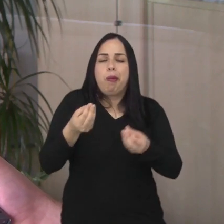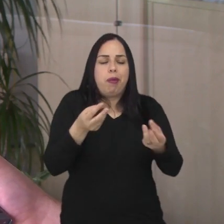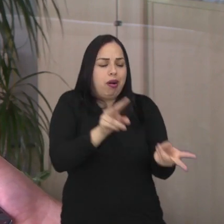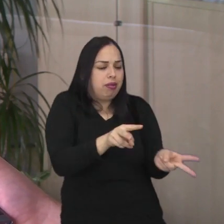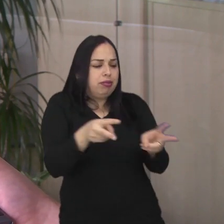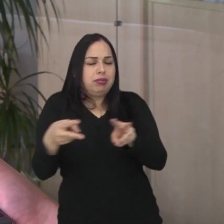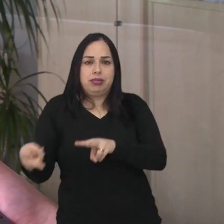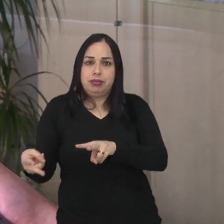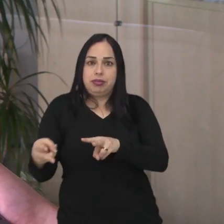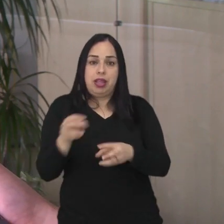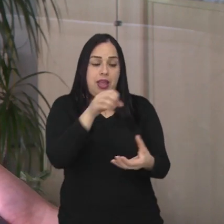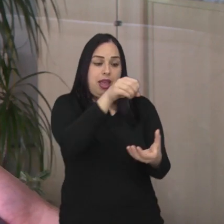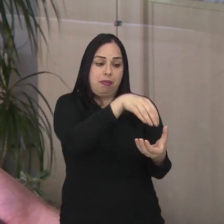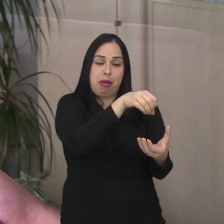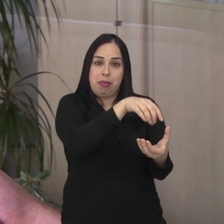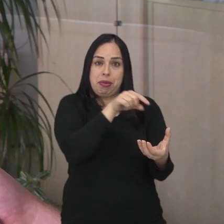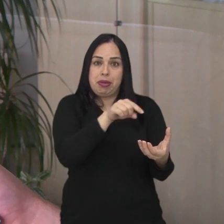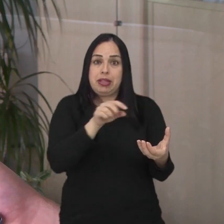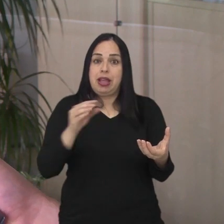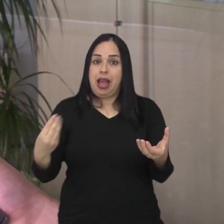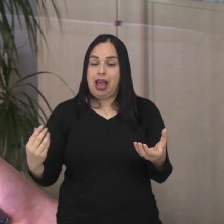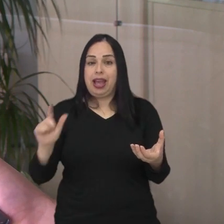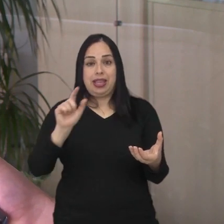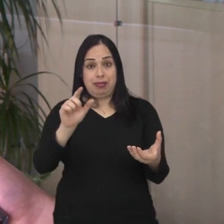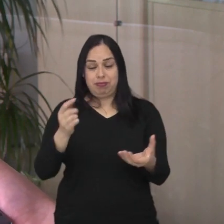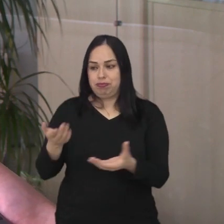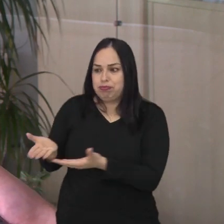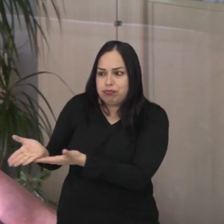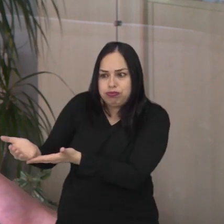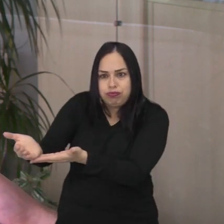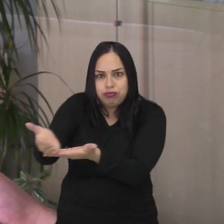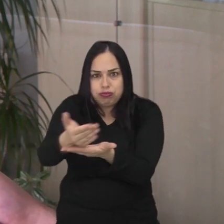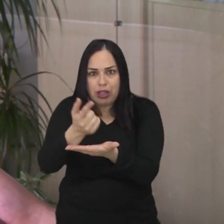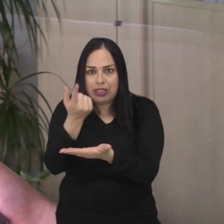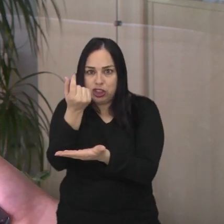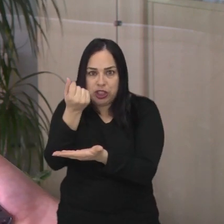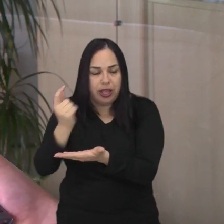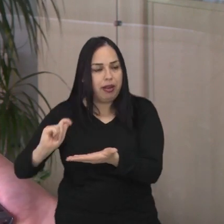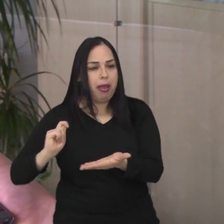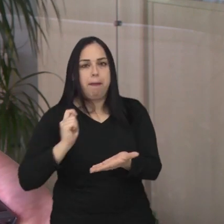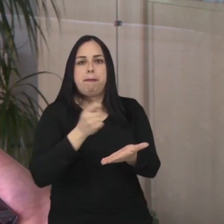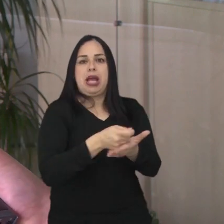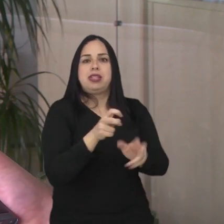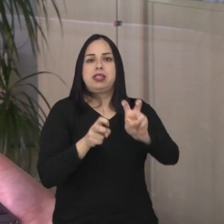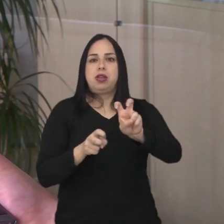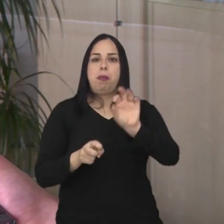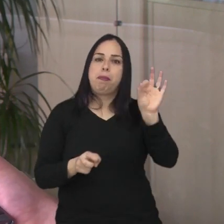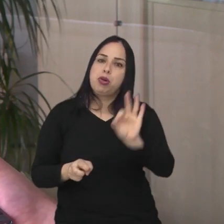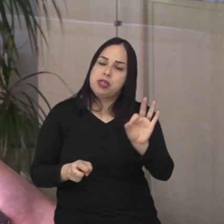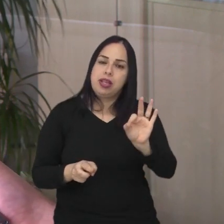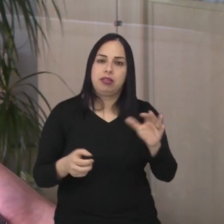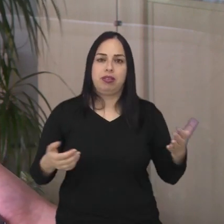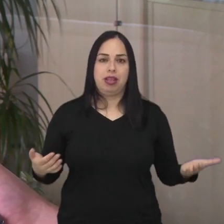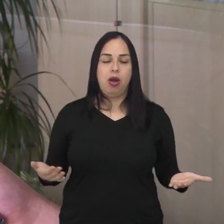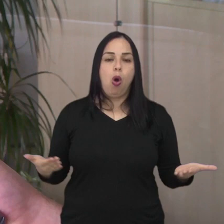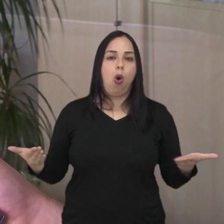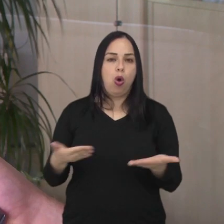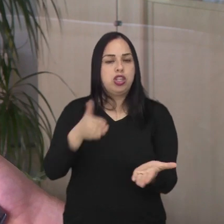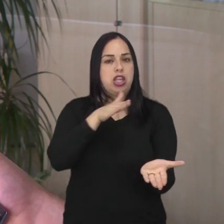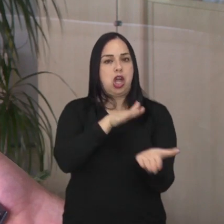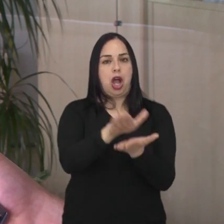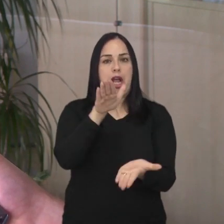concessão. Para a Urban, no mínimo 5% da receita bruta iria para a Urban. Então nós vamos inverter um pouco. A Urban hoje,